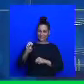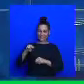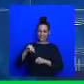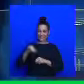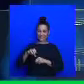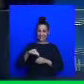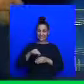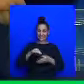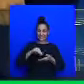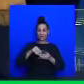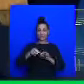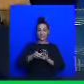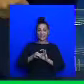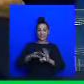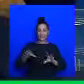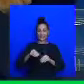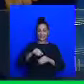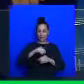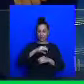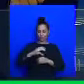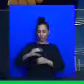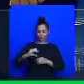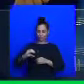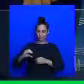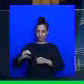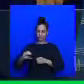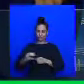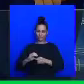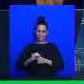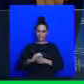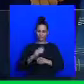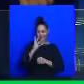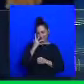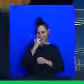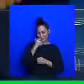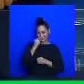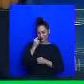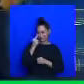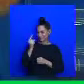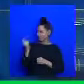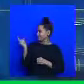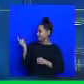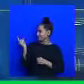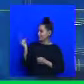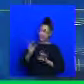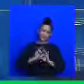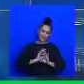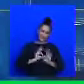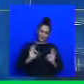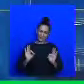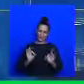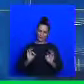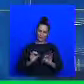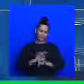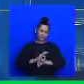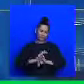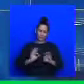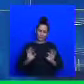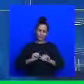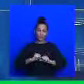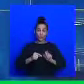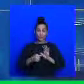fazer manualmente com que as bolas desçam. Aí, bonitinhas. Aí, perfeito. Pronto. Com